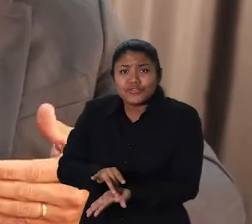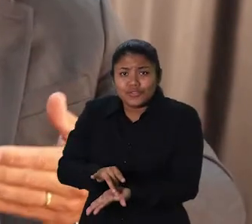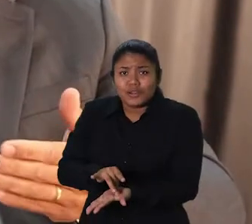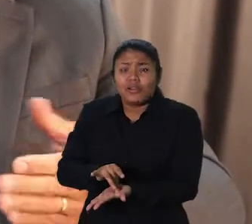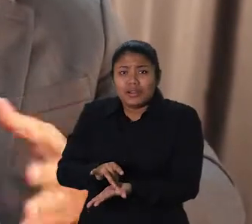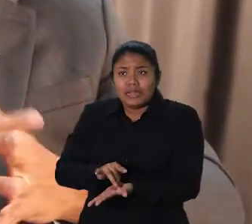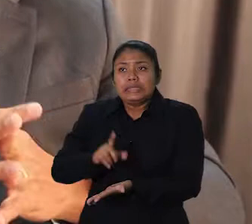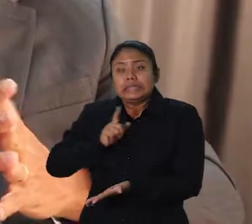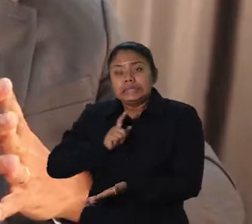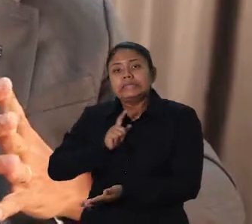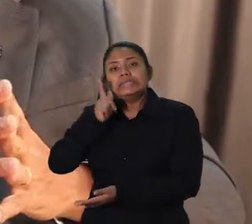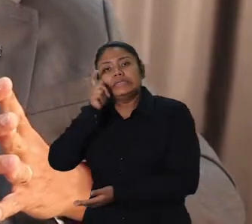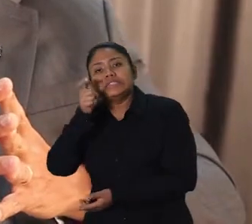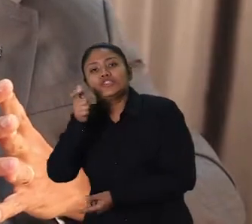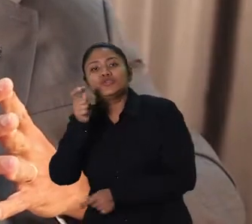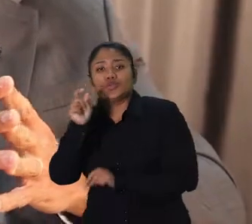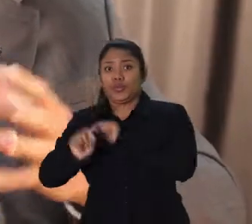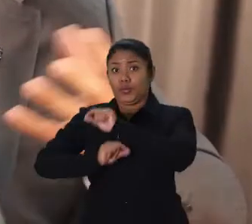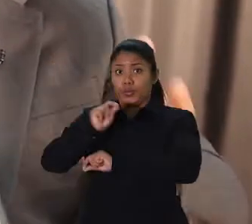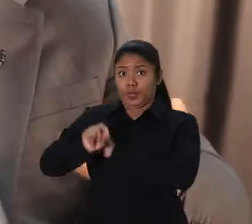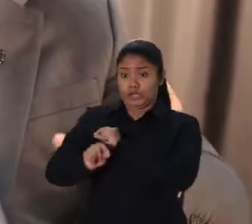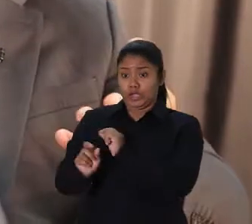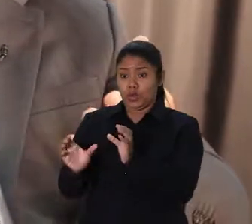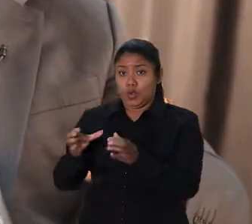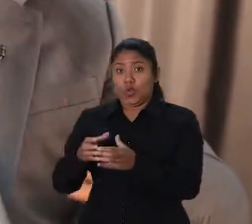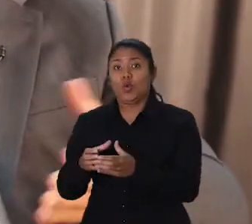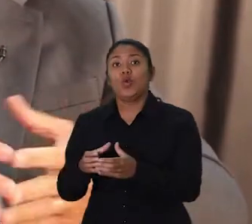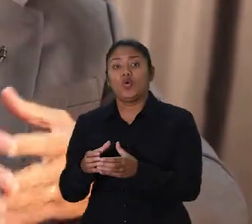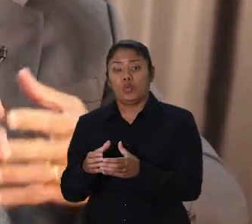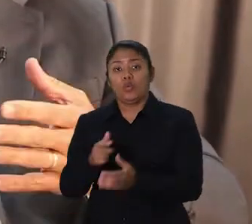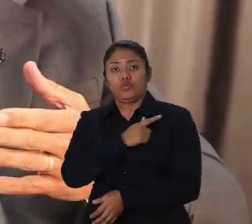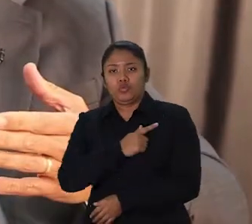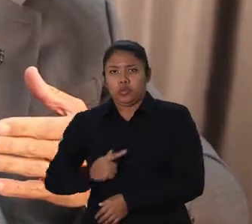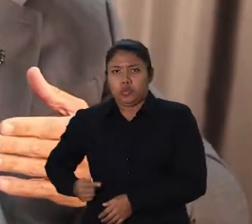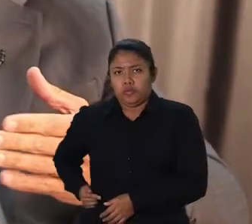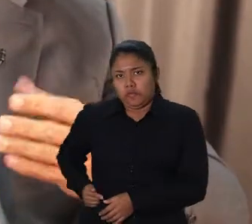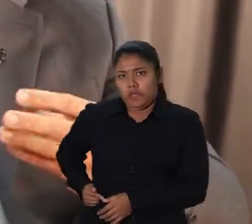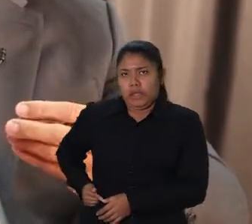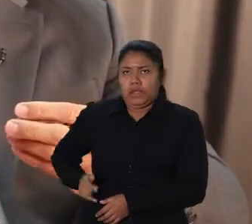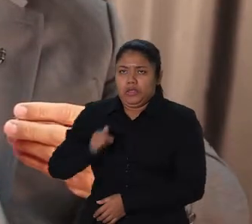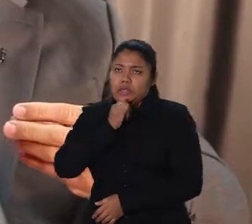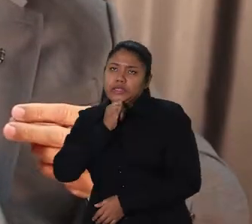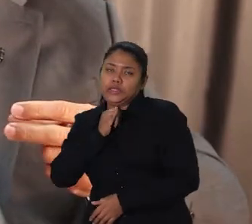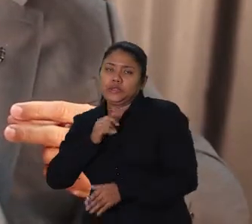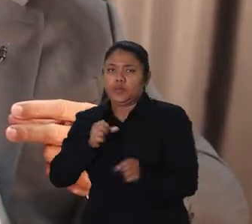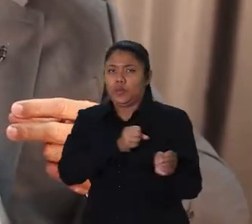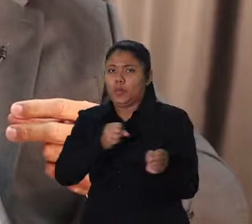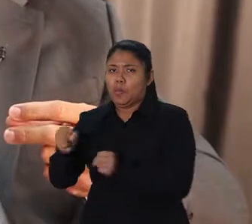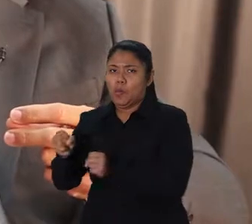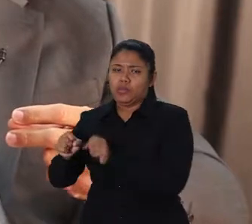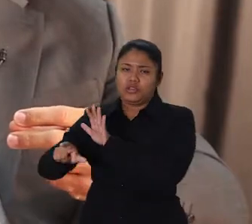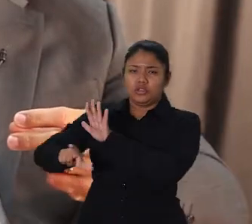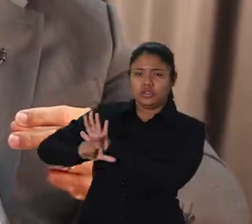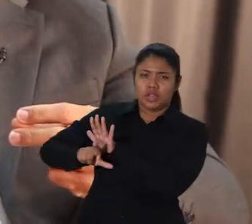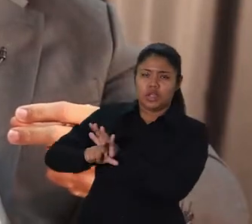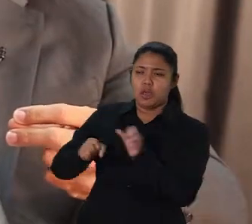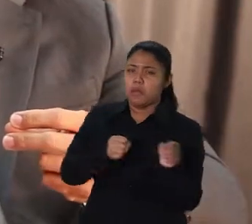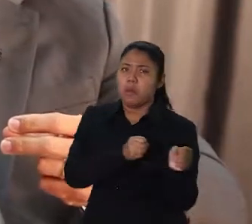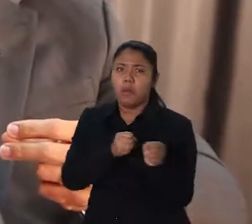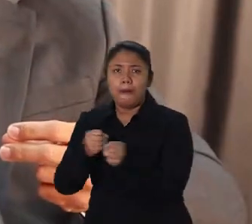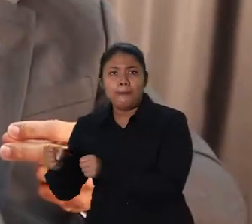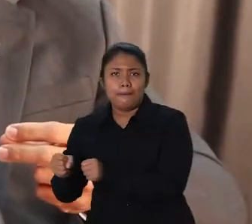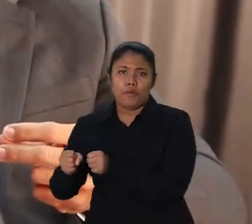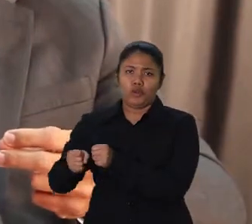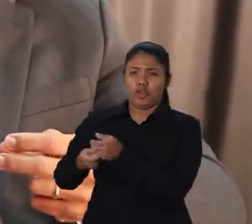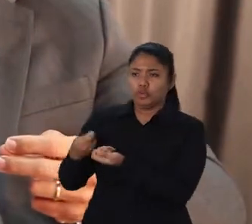reeditados medida provisória é seria interessante tanto as organizações não governamentais a própria estrutura do poder legislativo do executivo